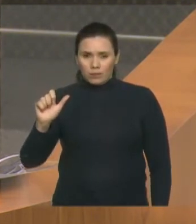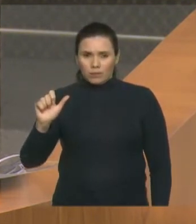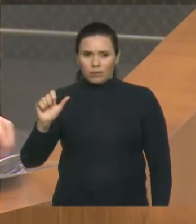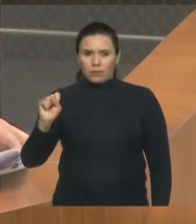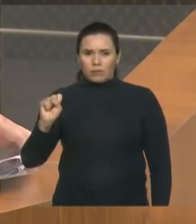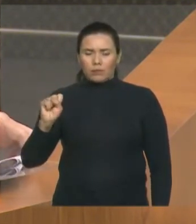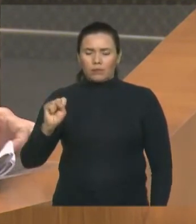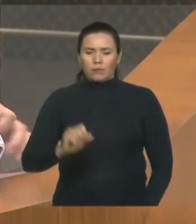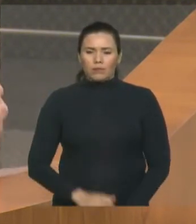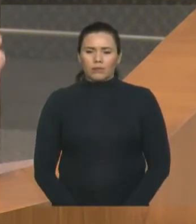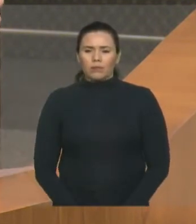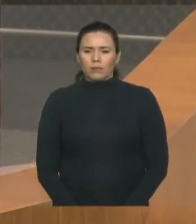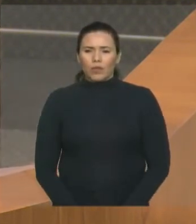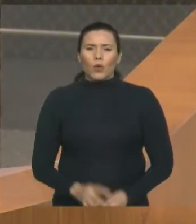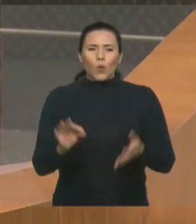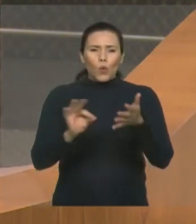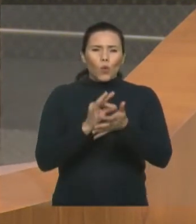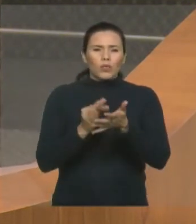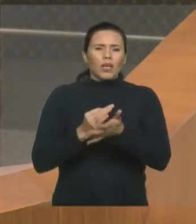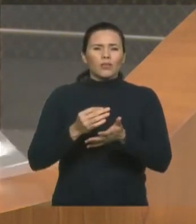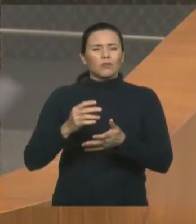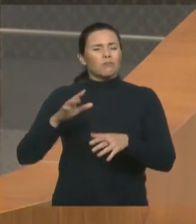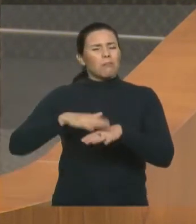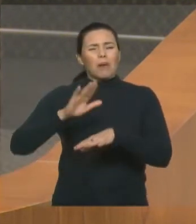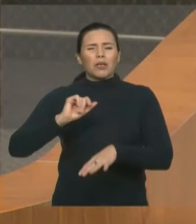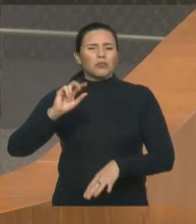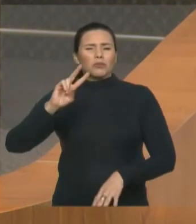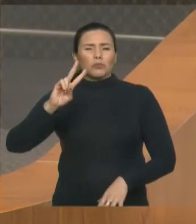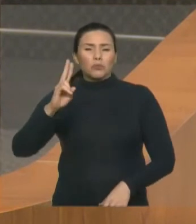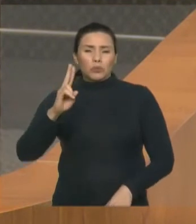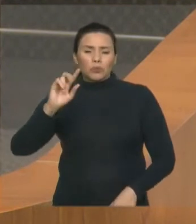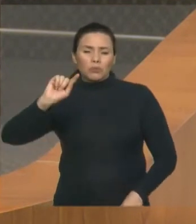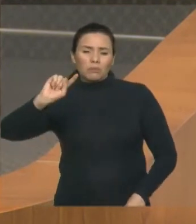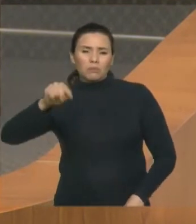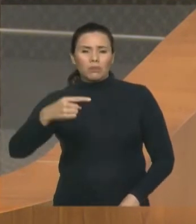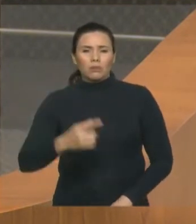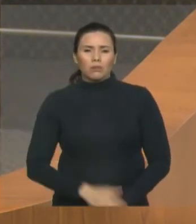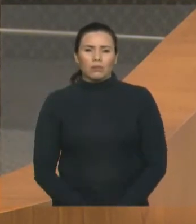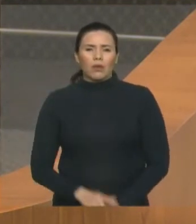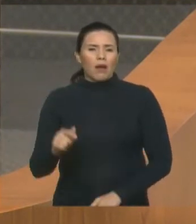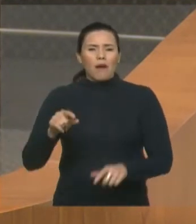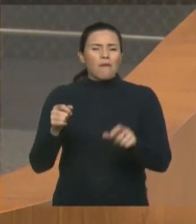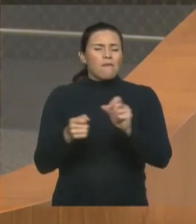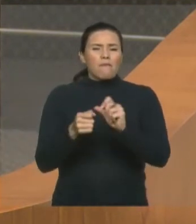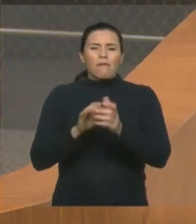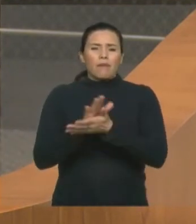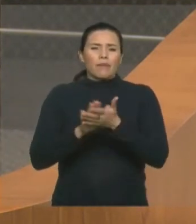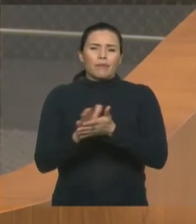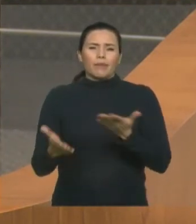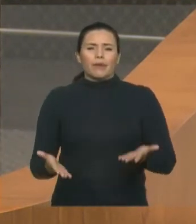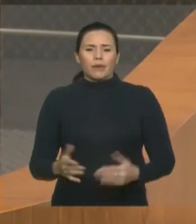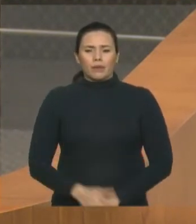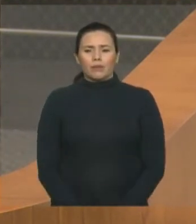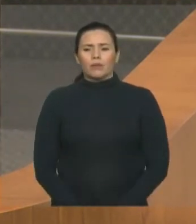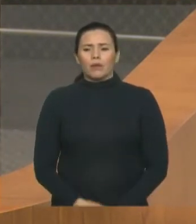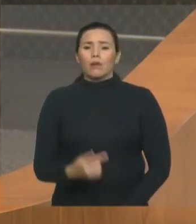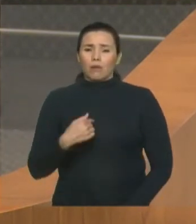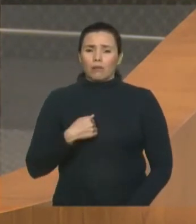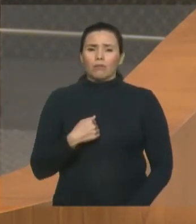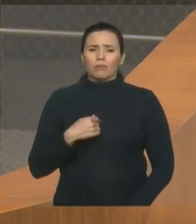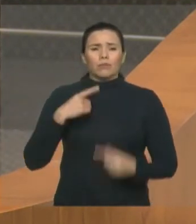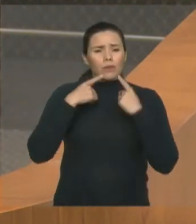Senhores, fica aqui o meu registro. A minha parte eu fiz e estou fazendo. Caberá ao Ministério Público fazer as dele e